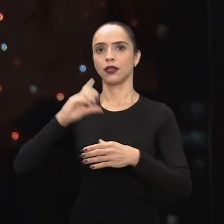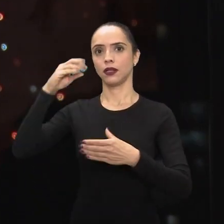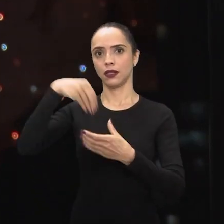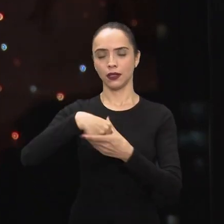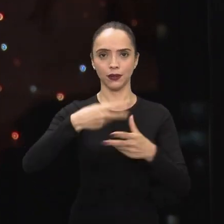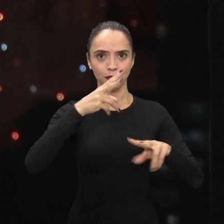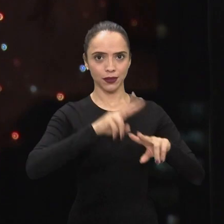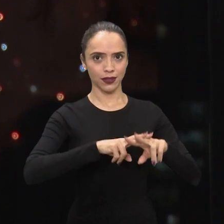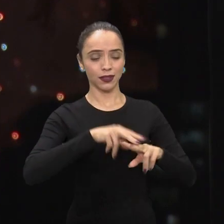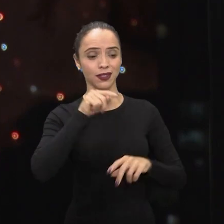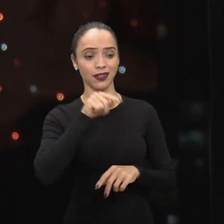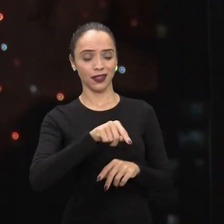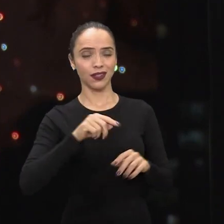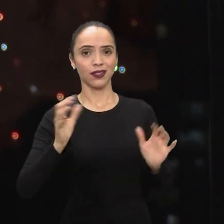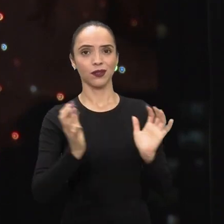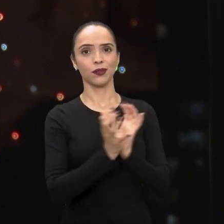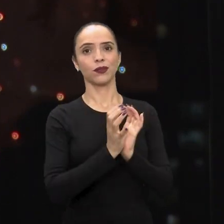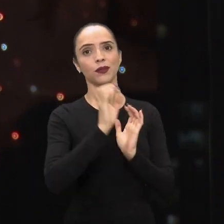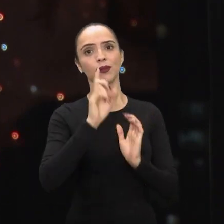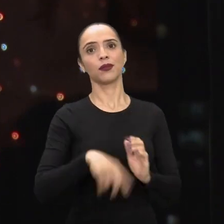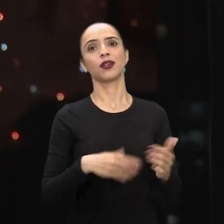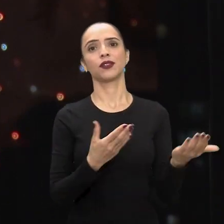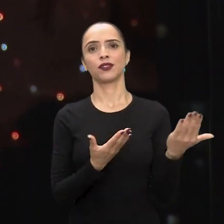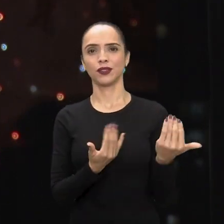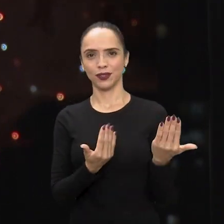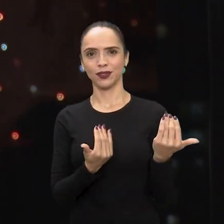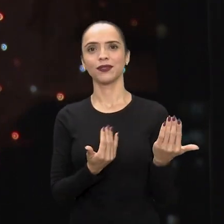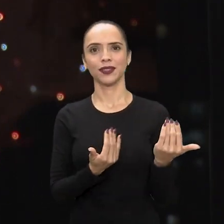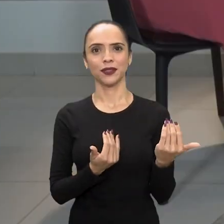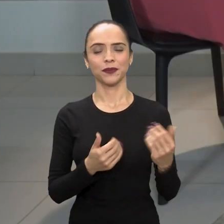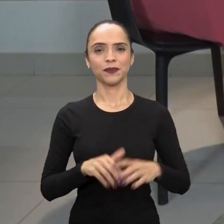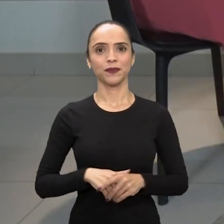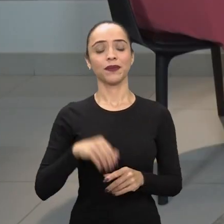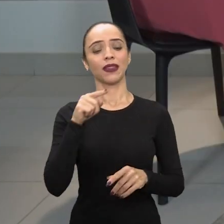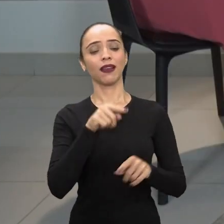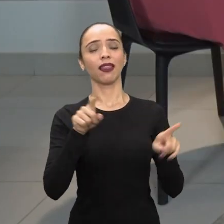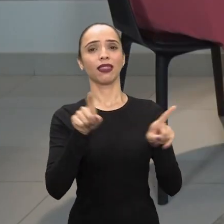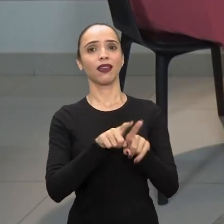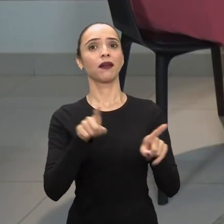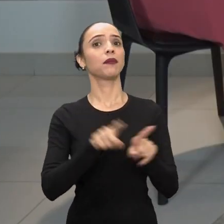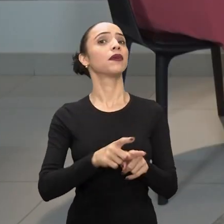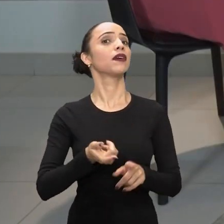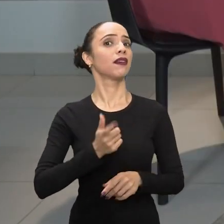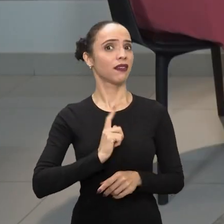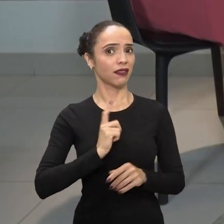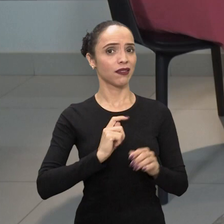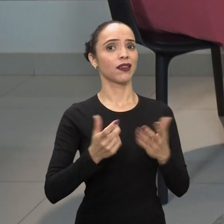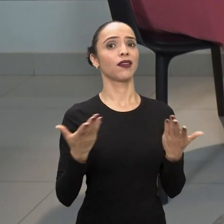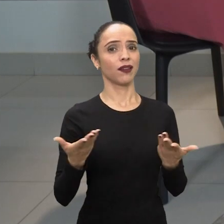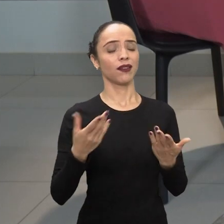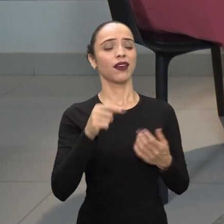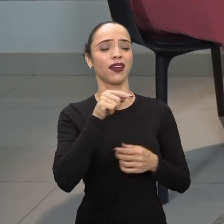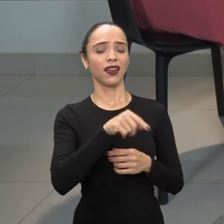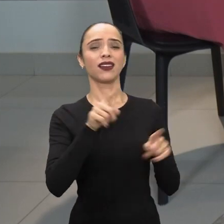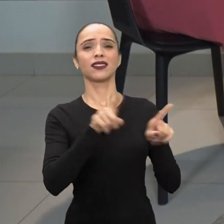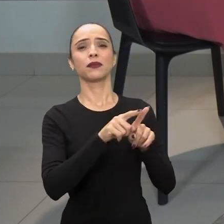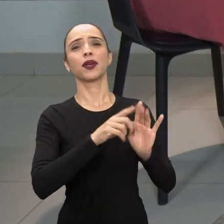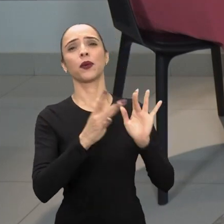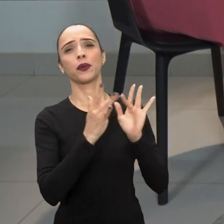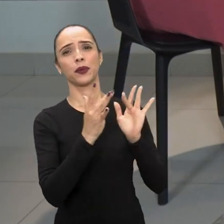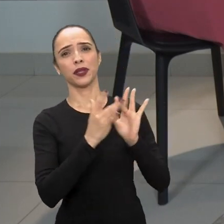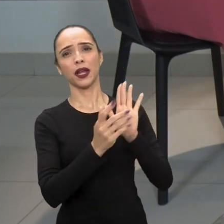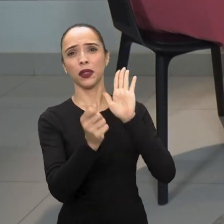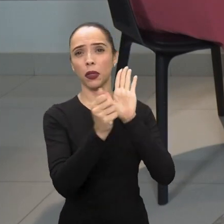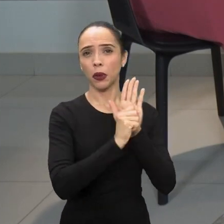nos presídios são jovens né que também se envolveram com drogas